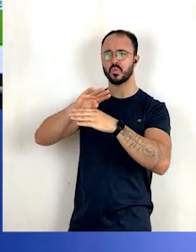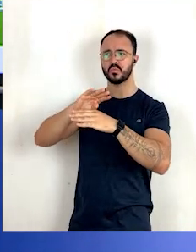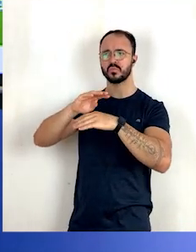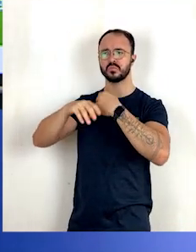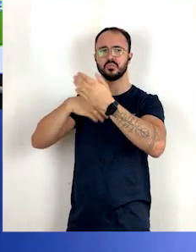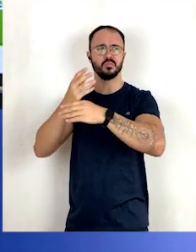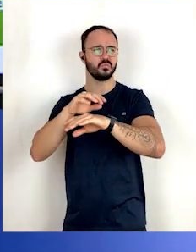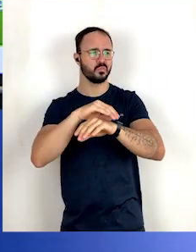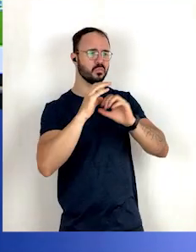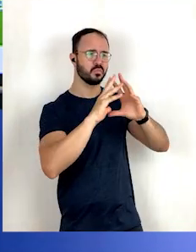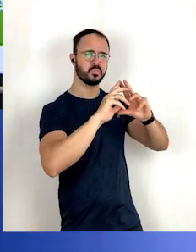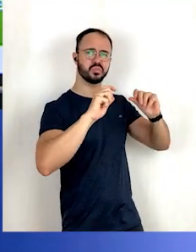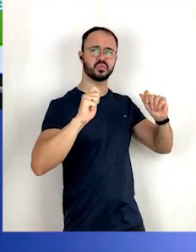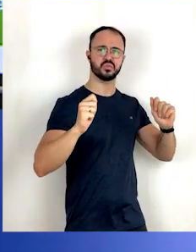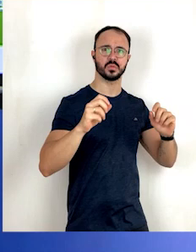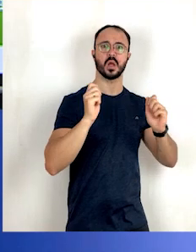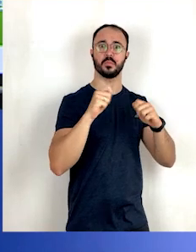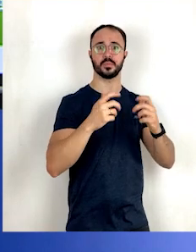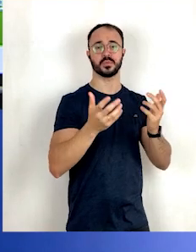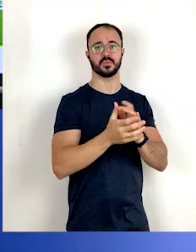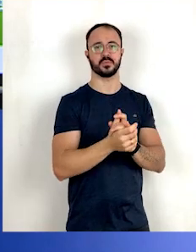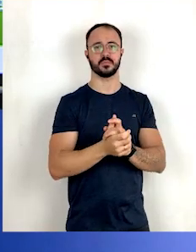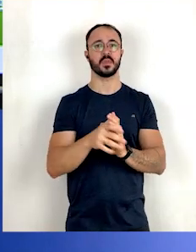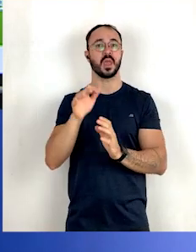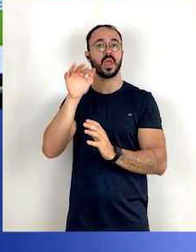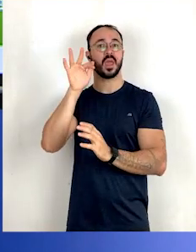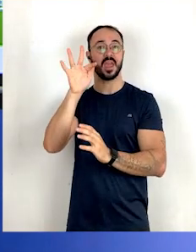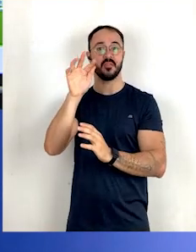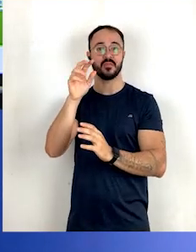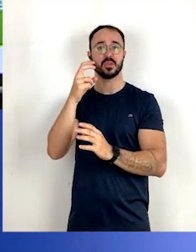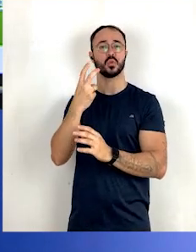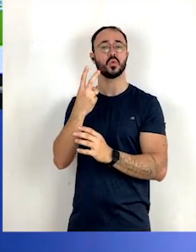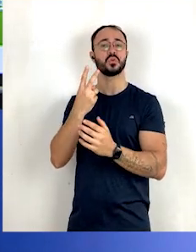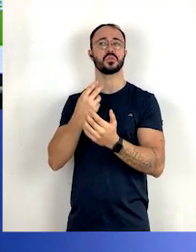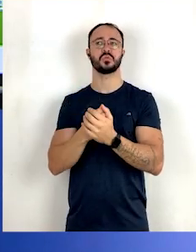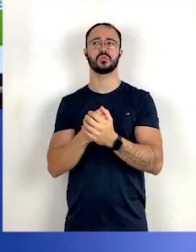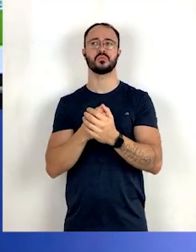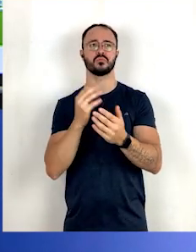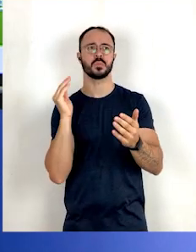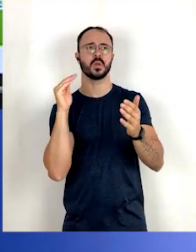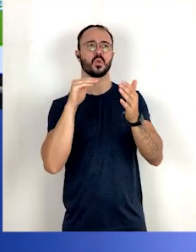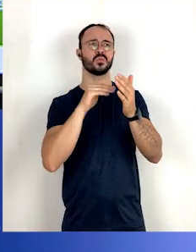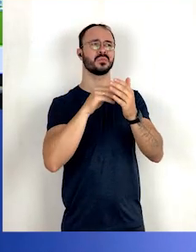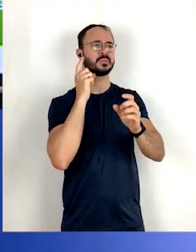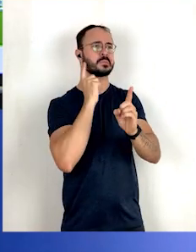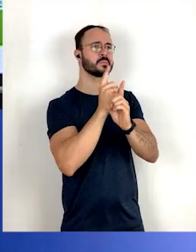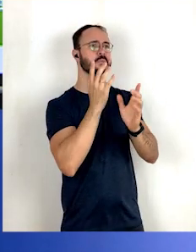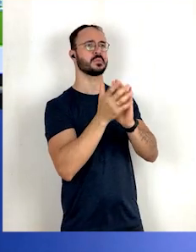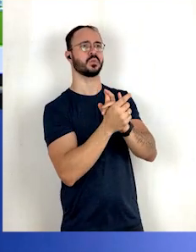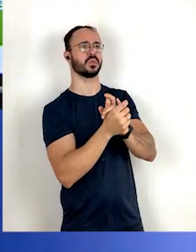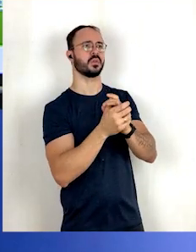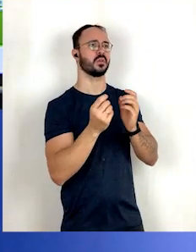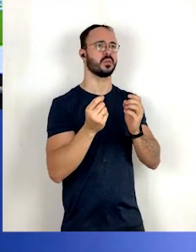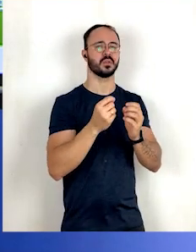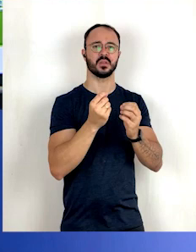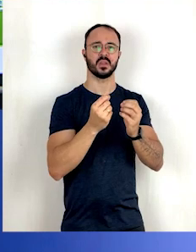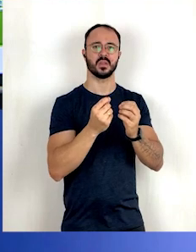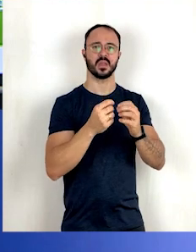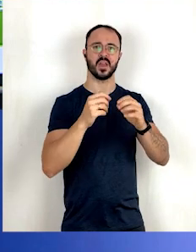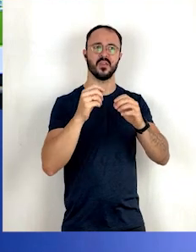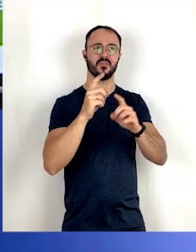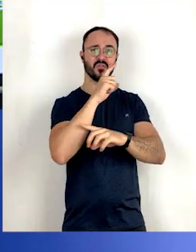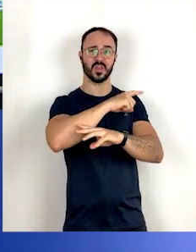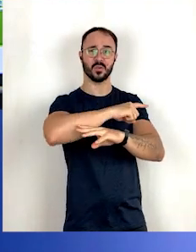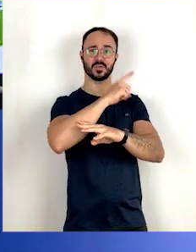a 253 km por hora. Telhados são arrancados inteiramente, grandes árvores são arrancadas